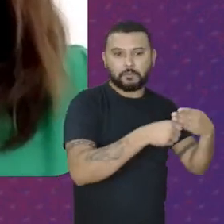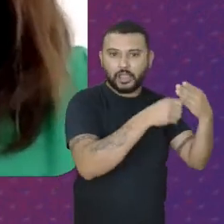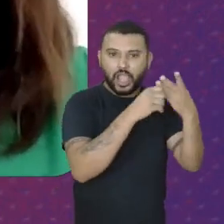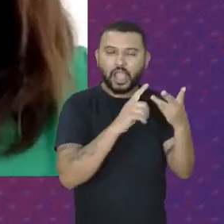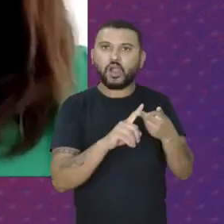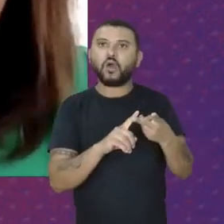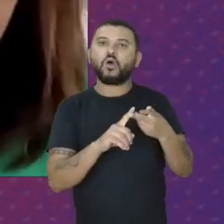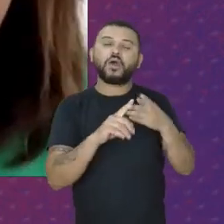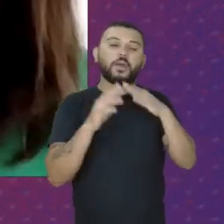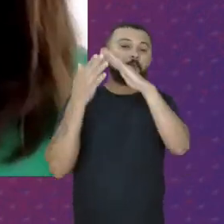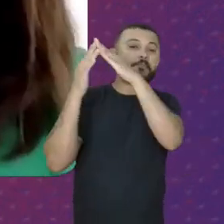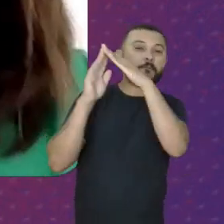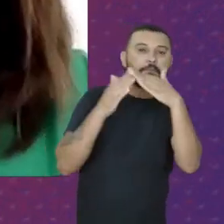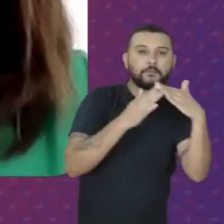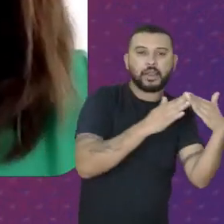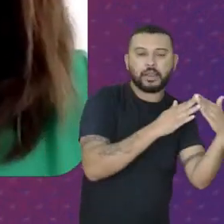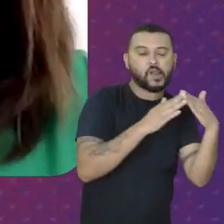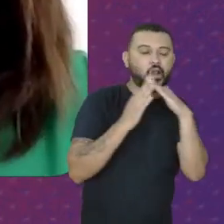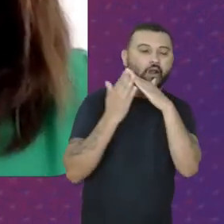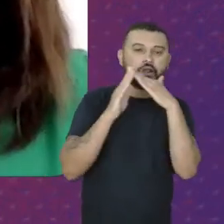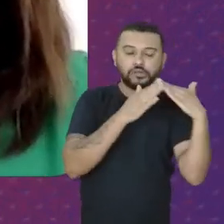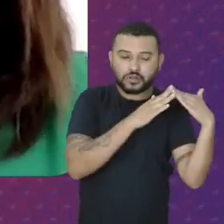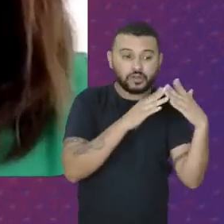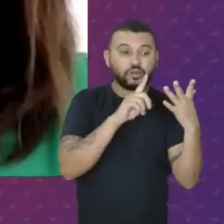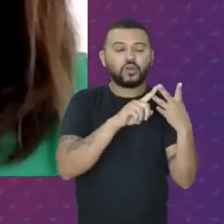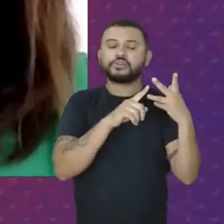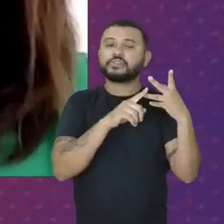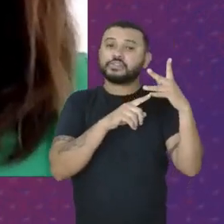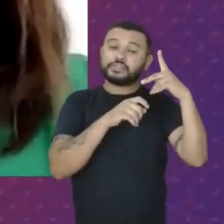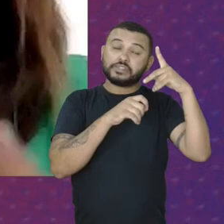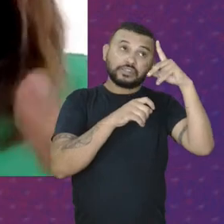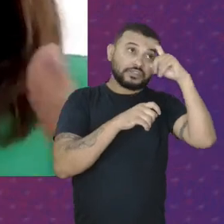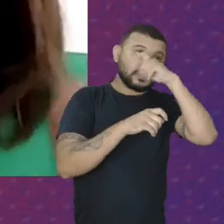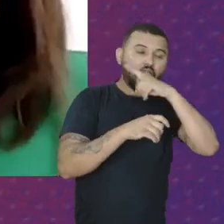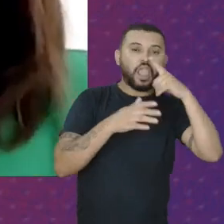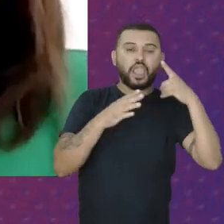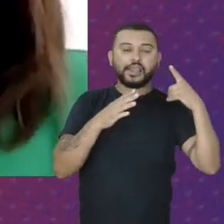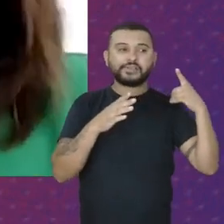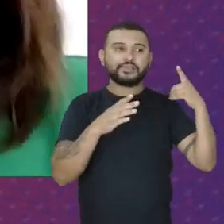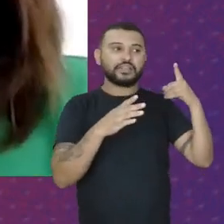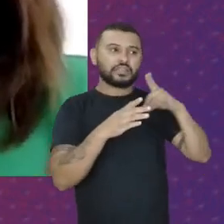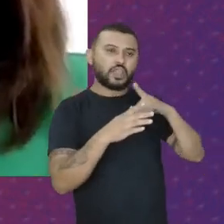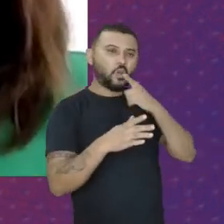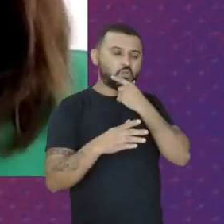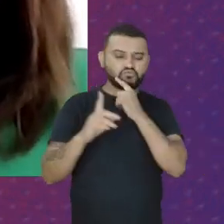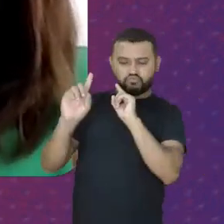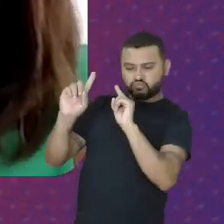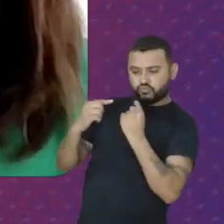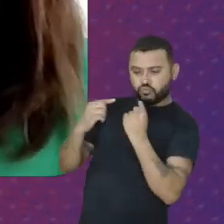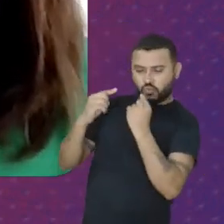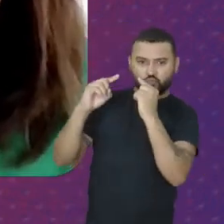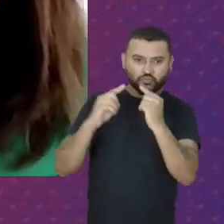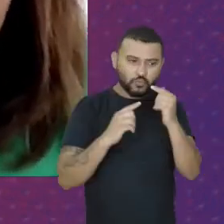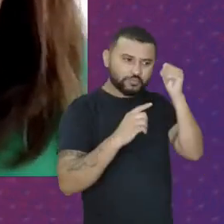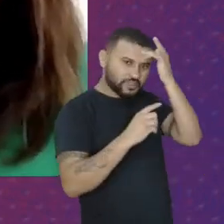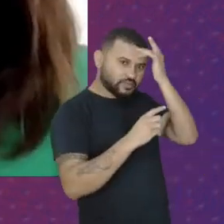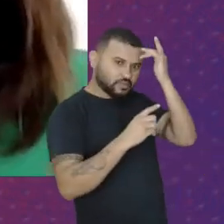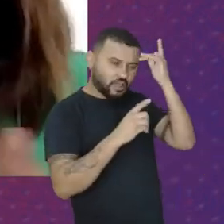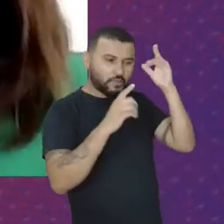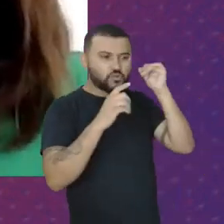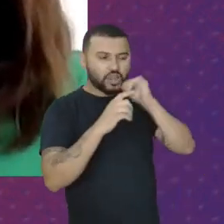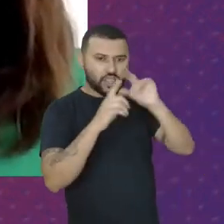estão na periferia das nossas cidades, enfrentando o machismo, enfrentando a